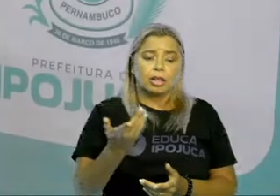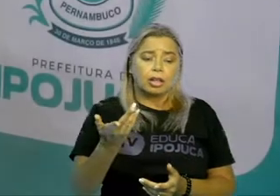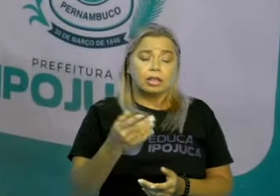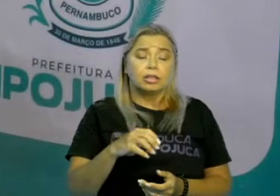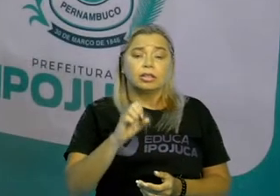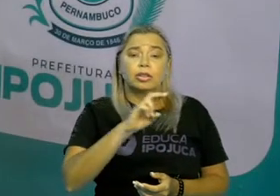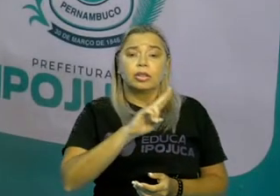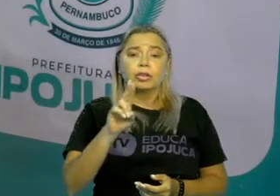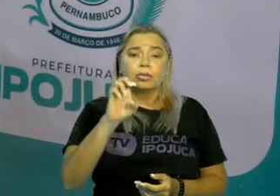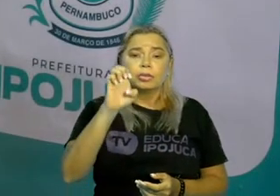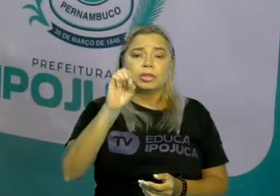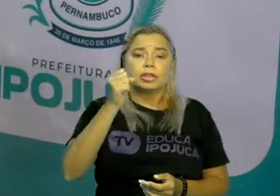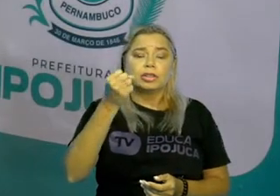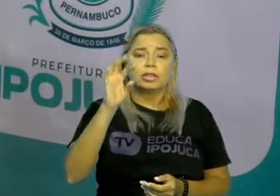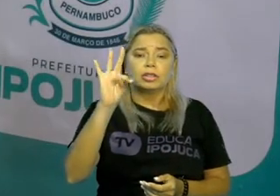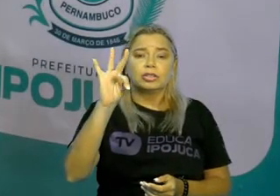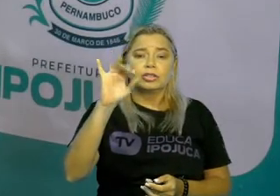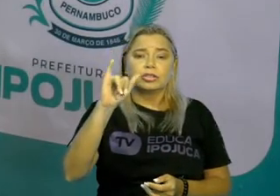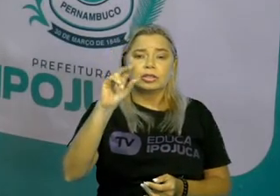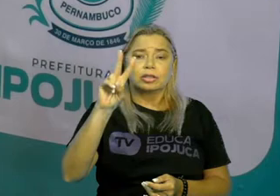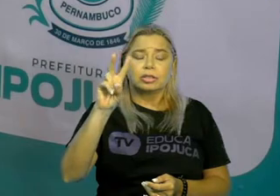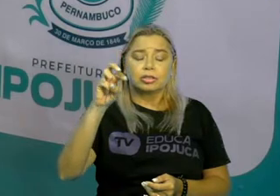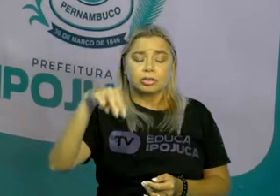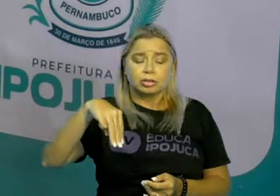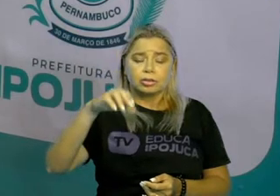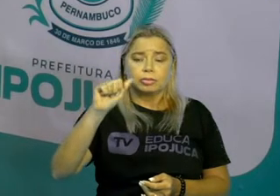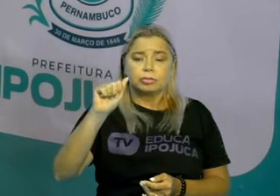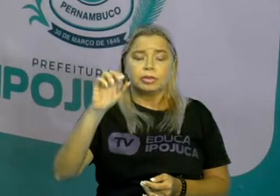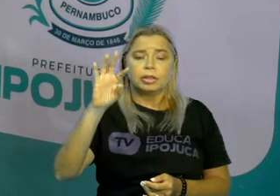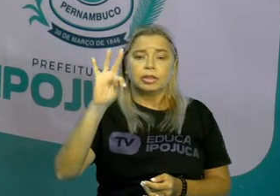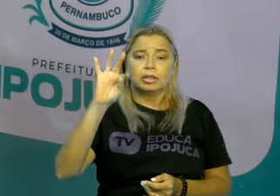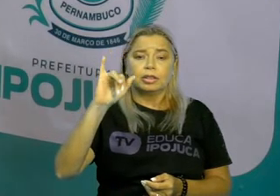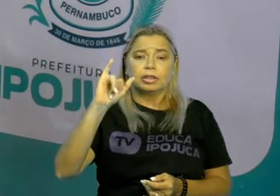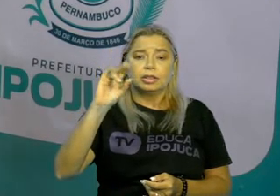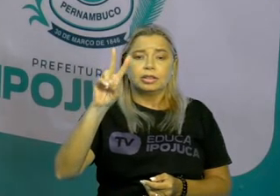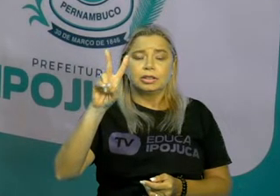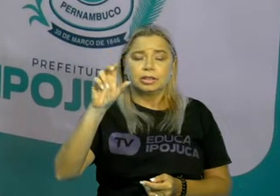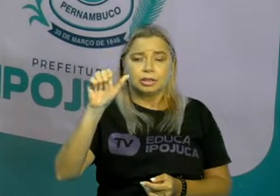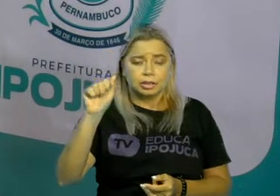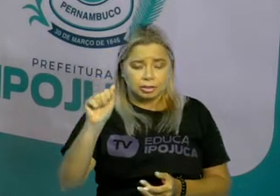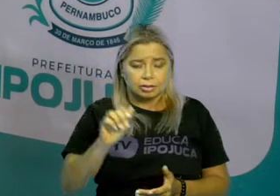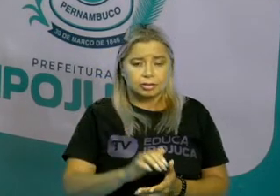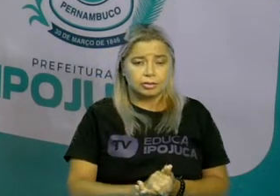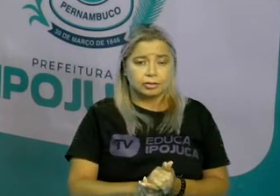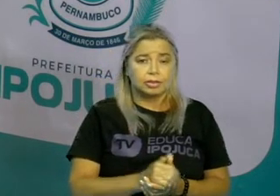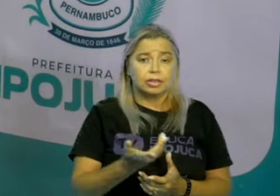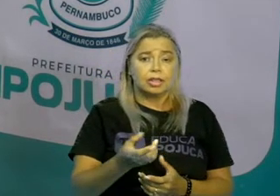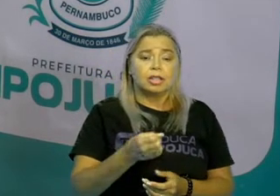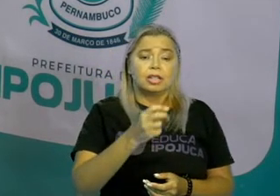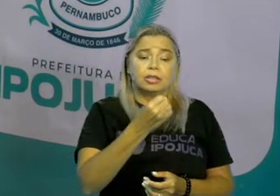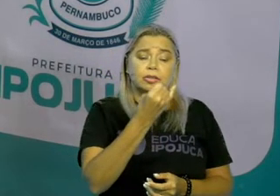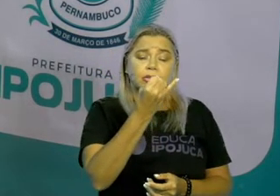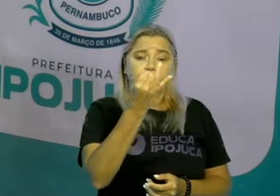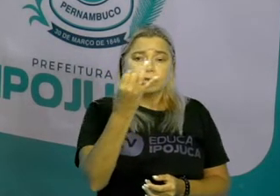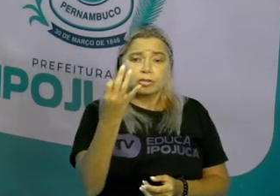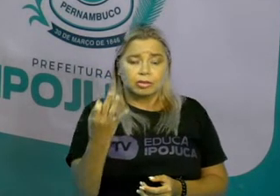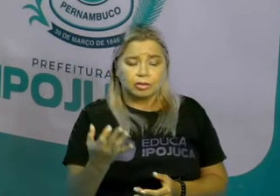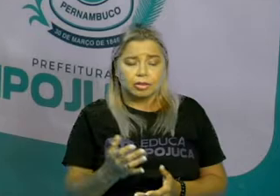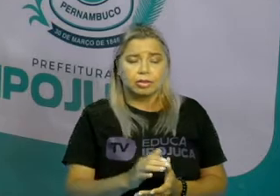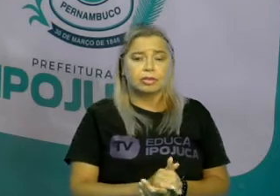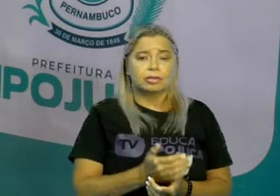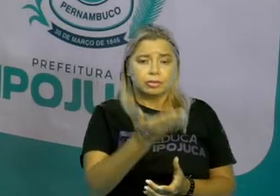estimativa. Logo, a contagem é a forma de calcular. Vamos ver?